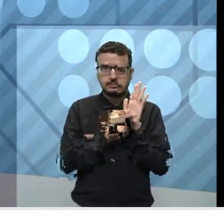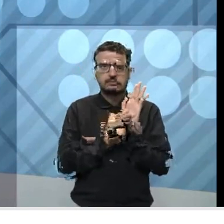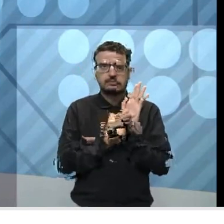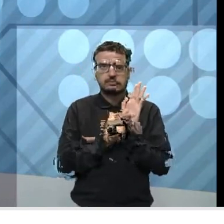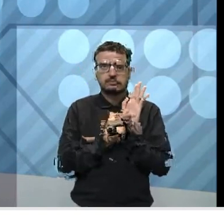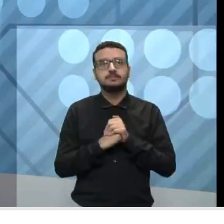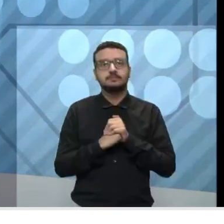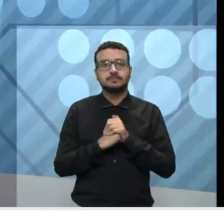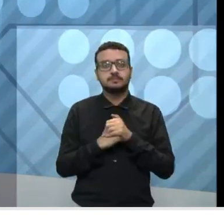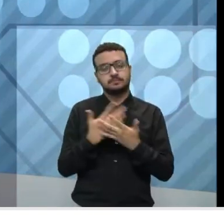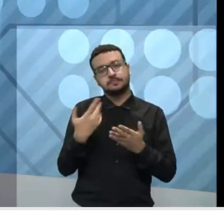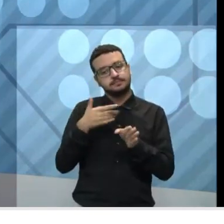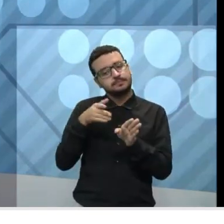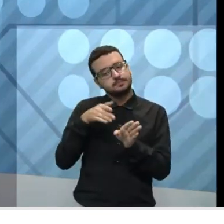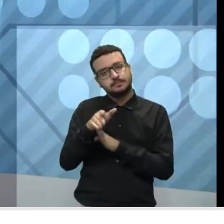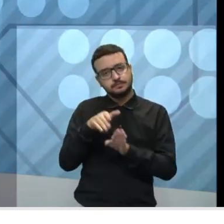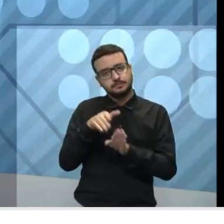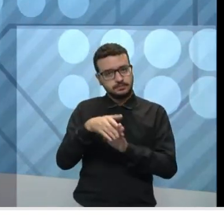brasileira de sinais, ok?